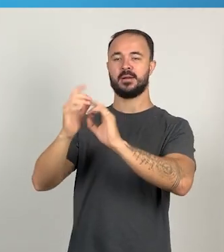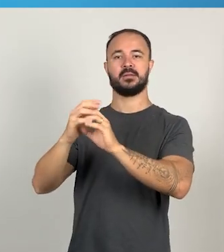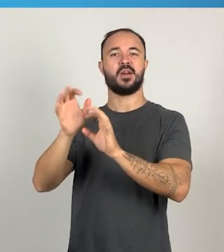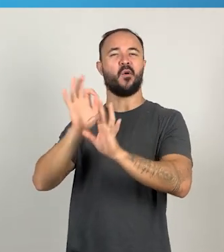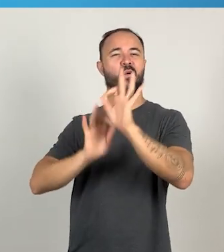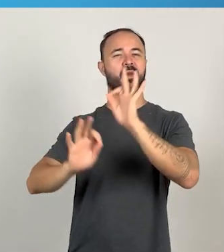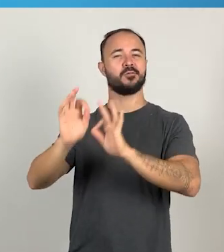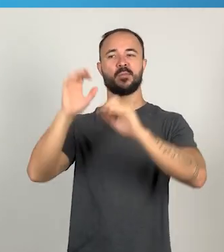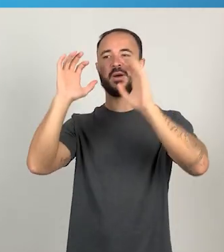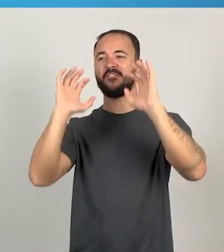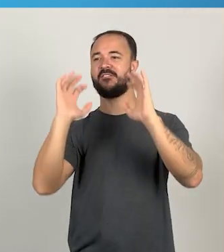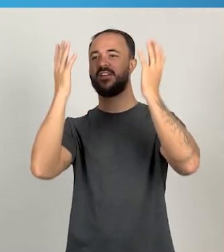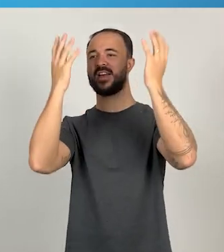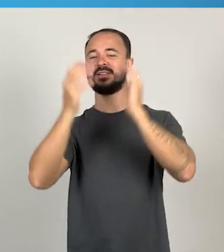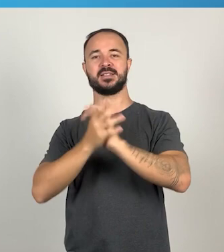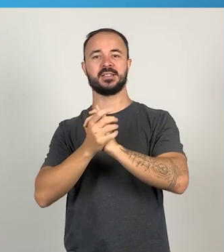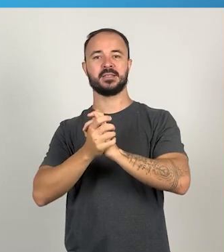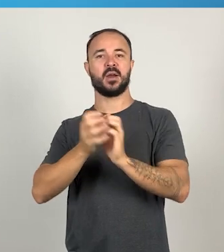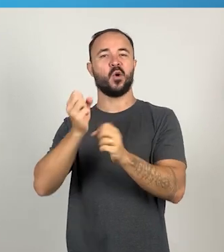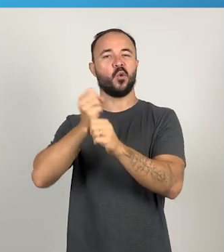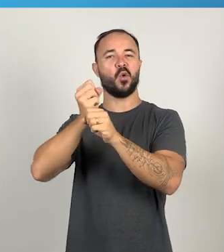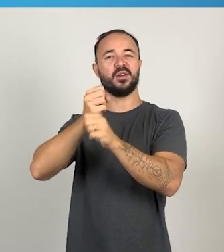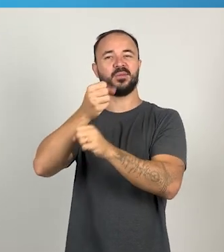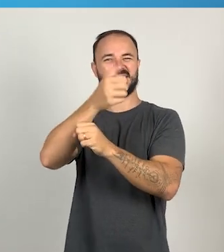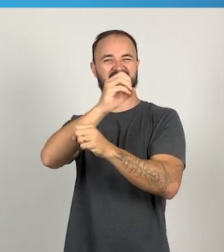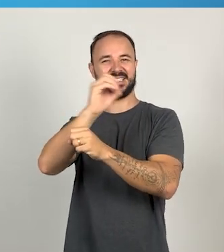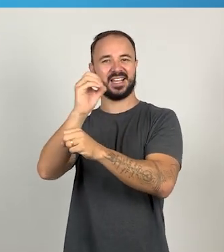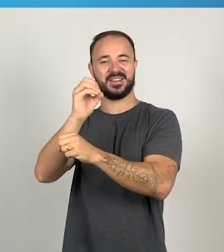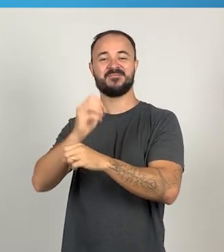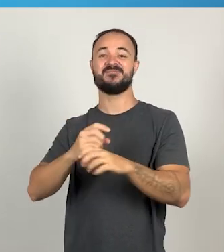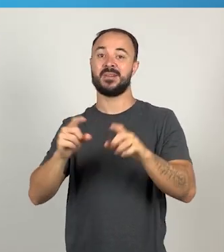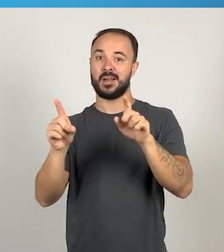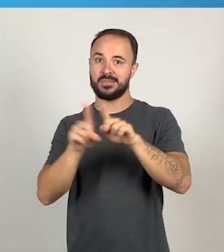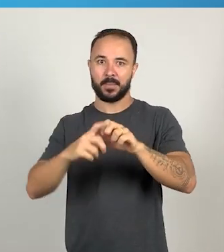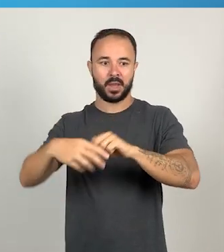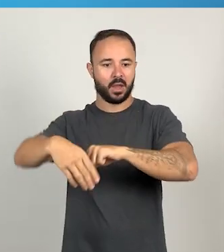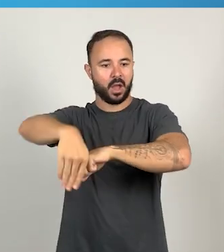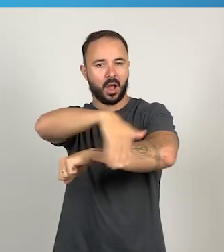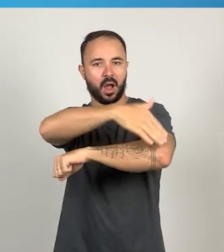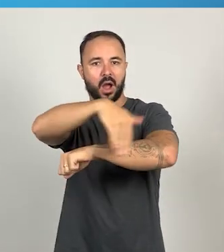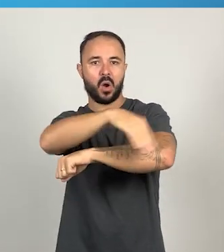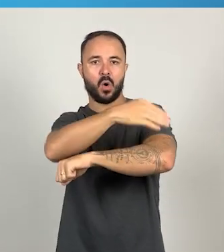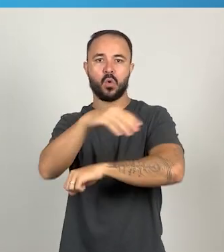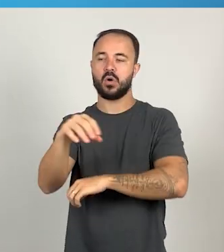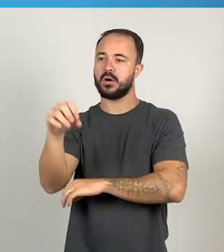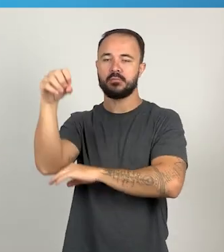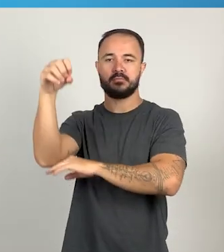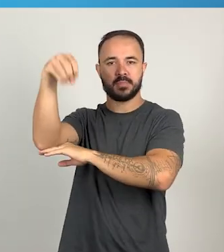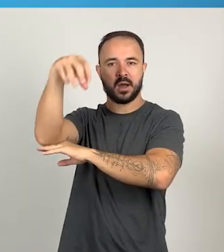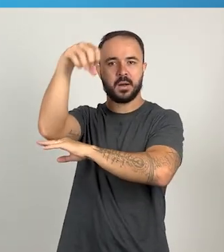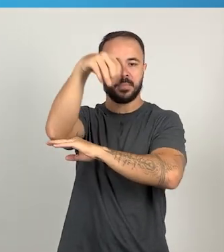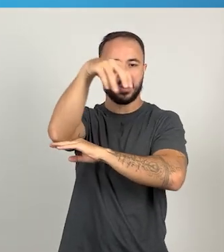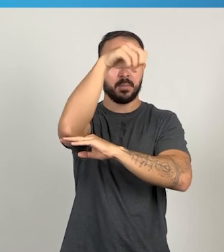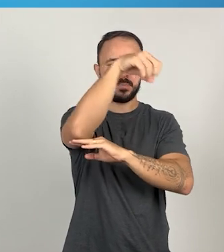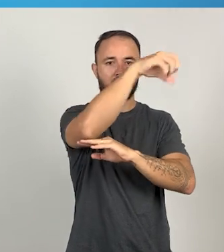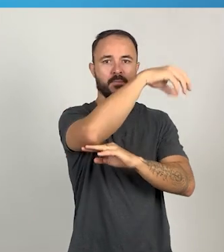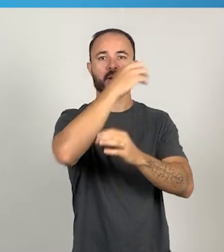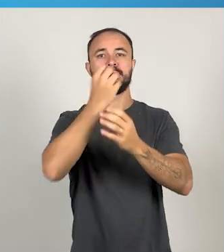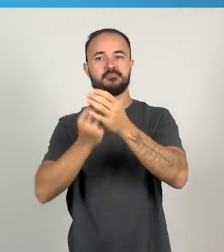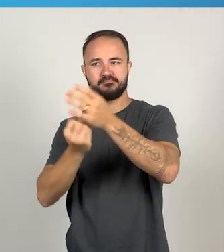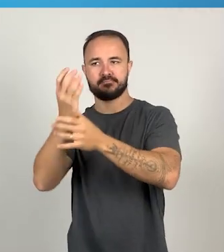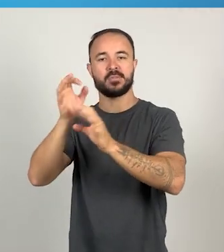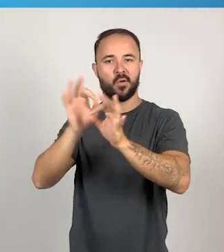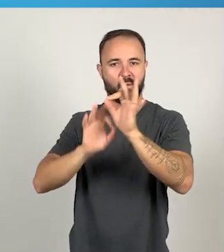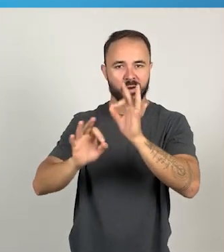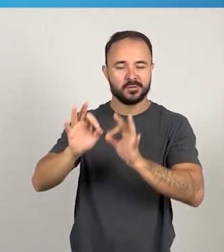centenário da cidade, implantou a iluminação pública a motor, com gasolina, diesel, mas ele não